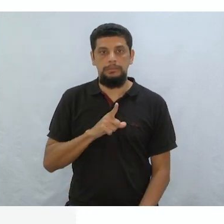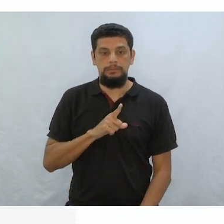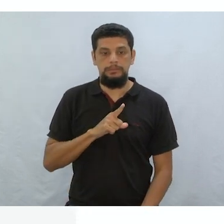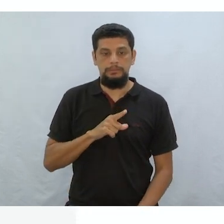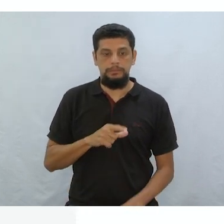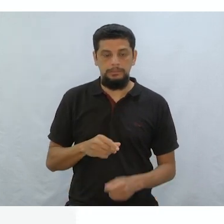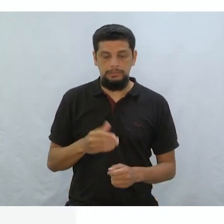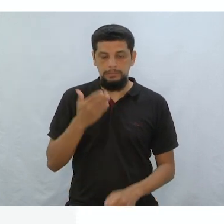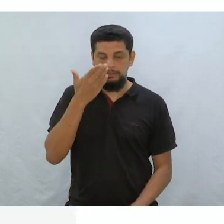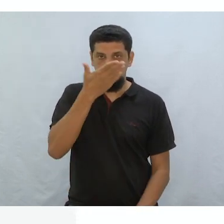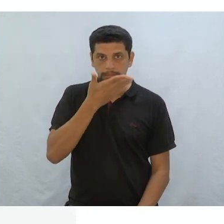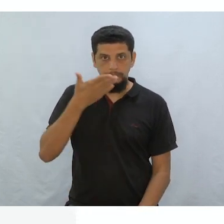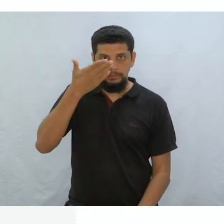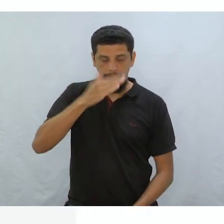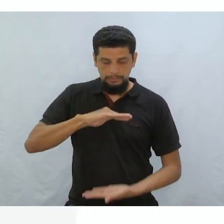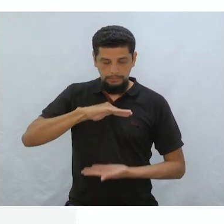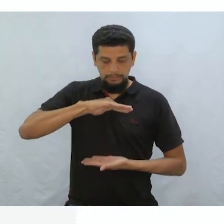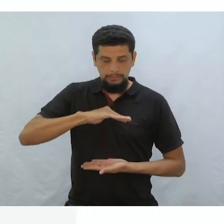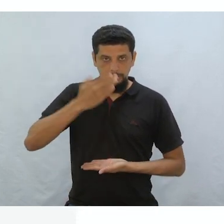Temos um pacote de açúcar.